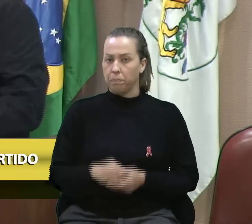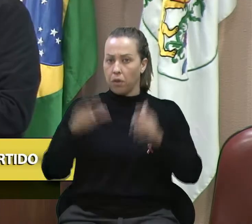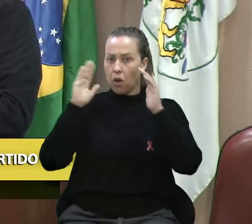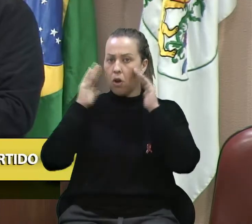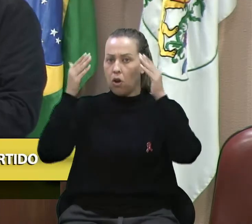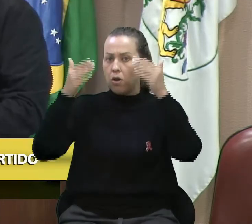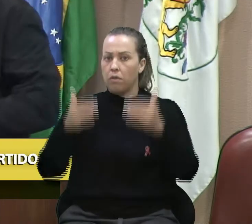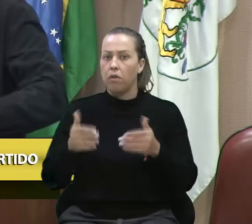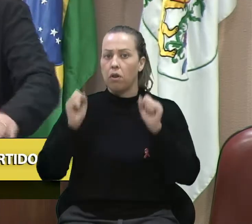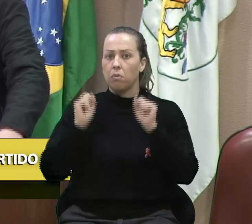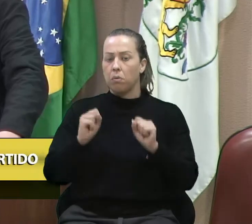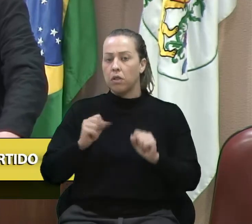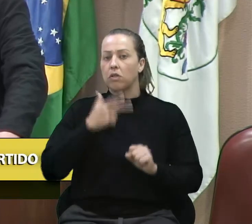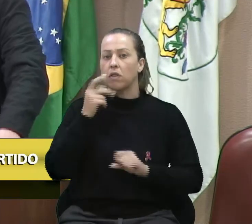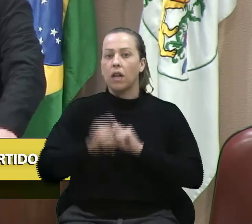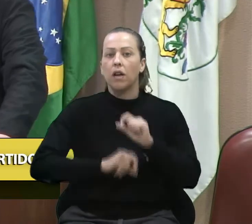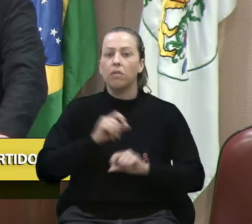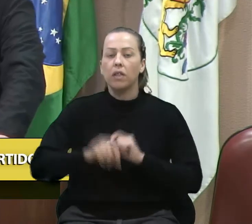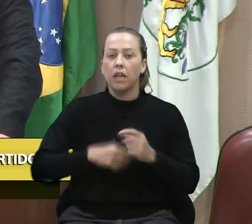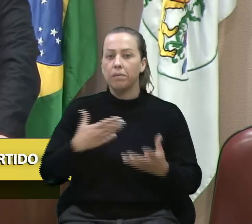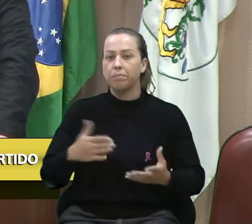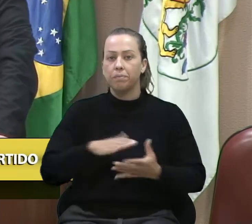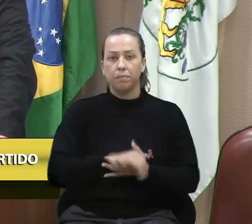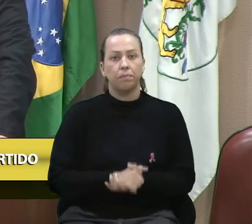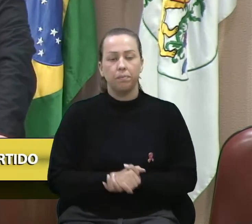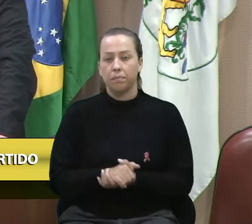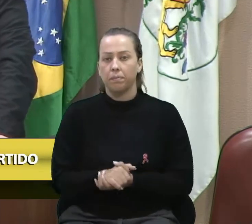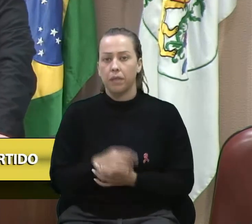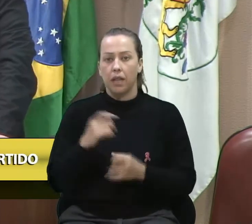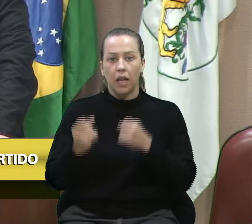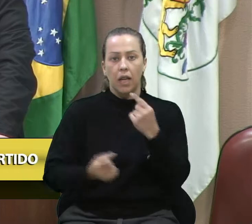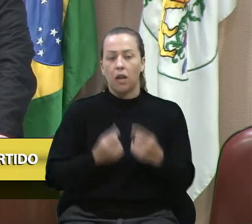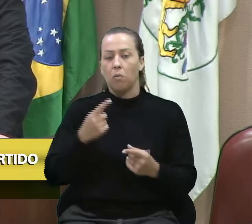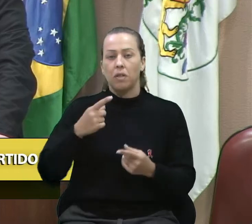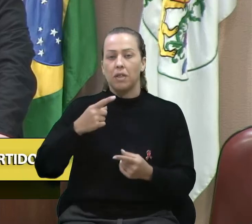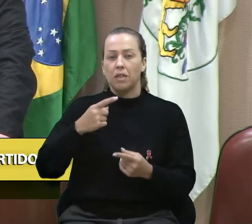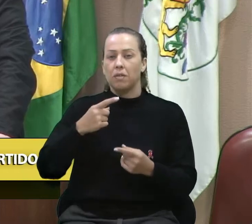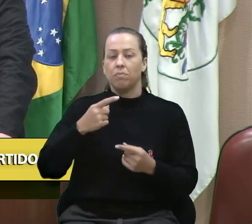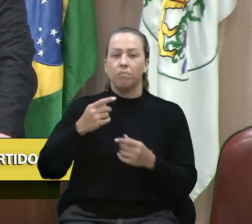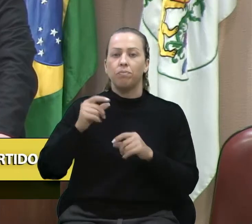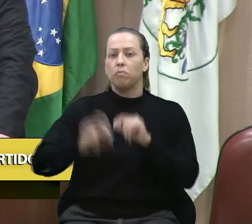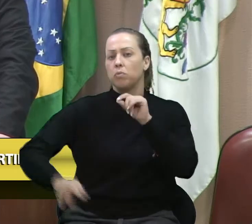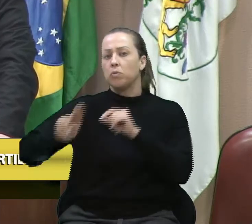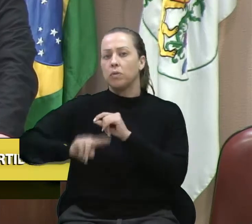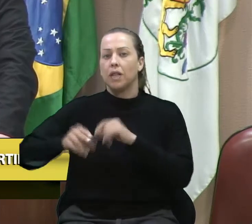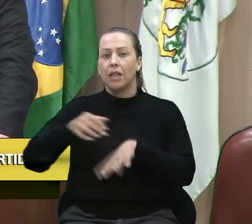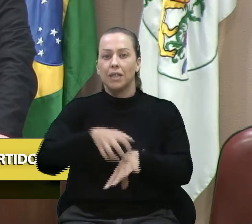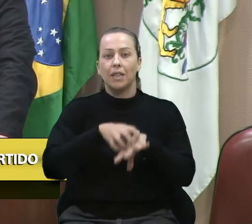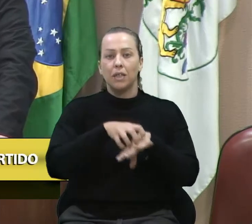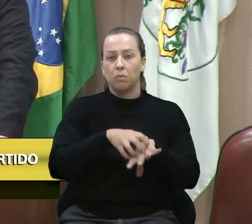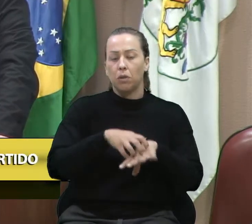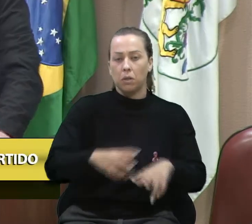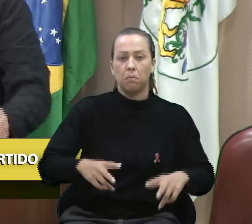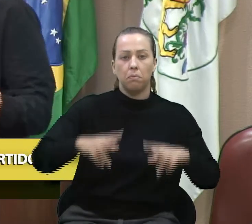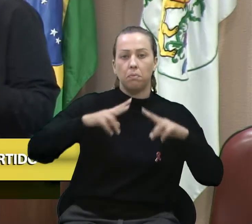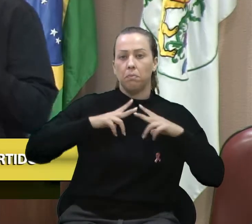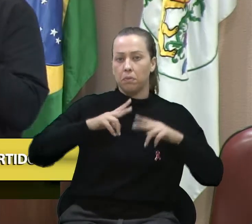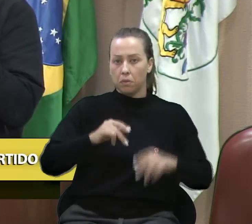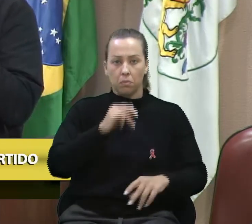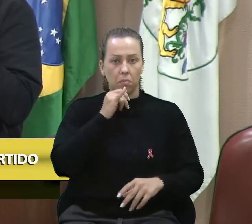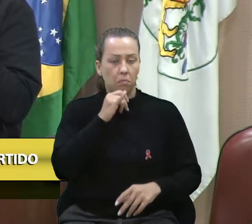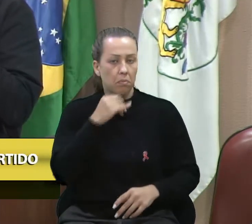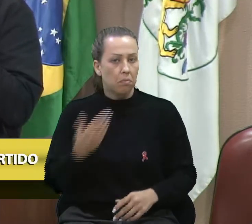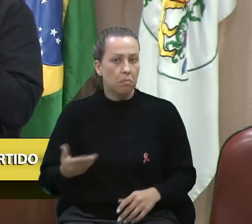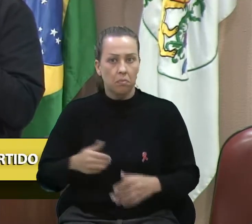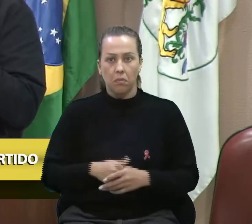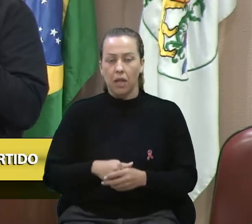direcionado, a gente pode falar que é um subsídio que a gente coloca algumas imputações a quem usa transporte privado, ou,